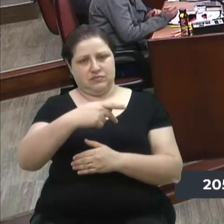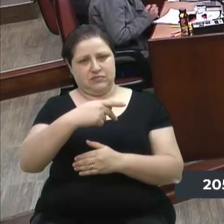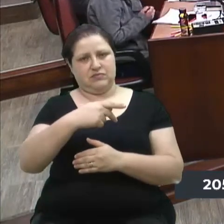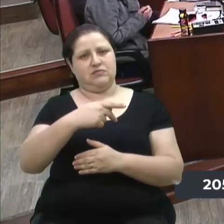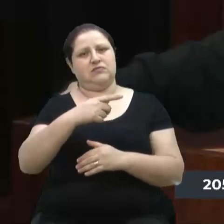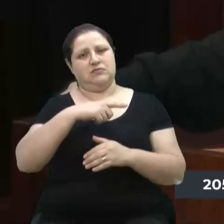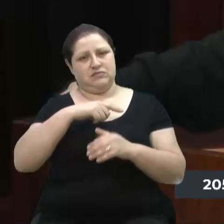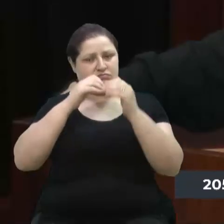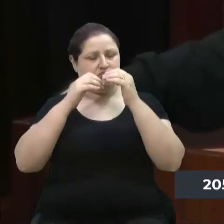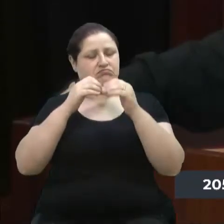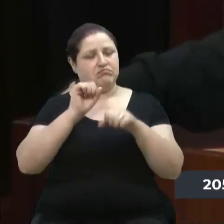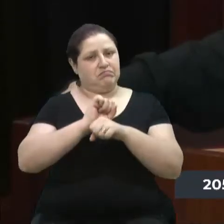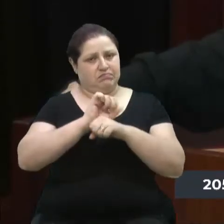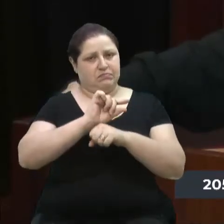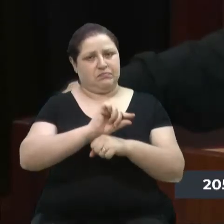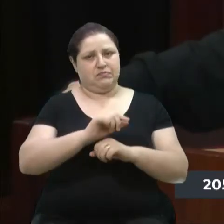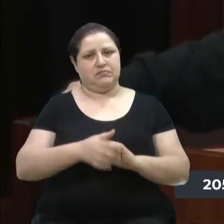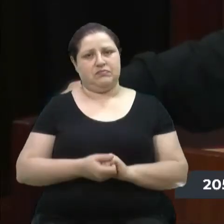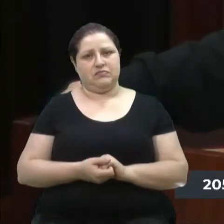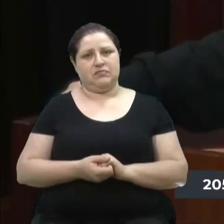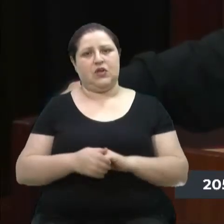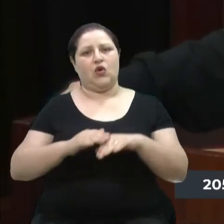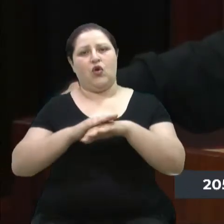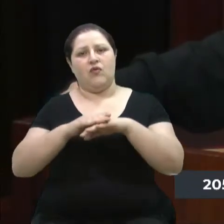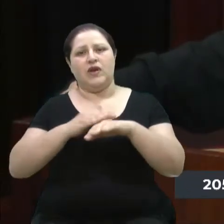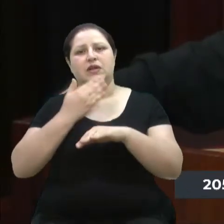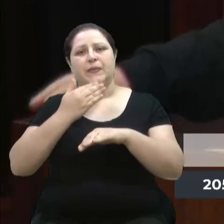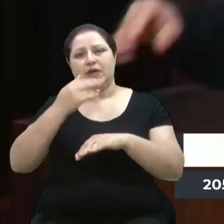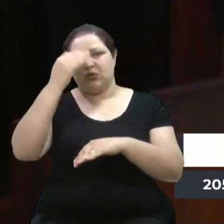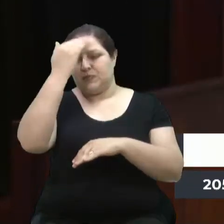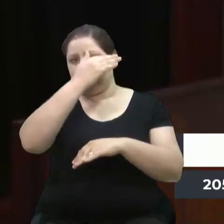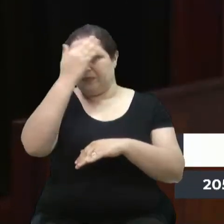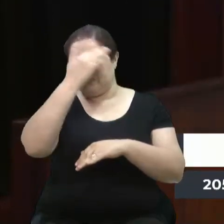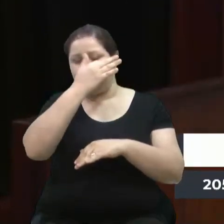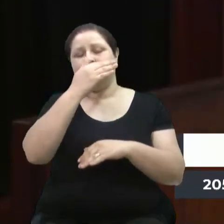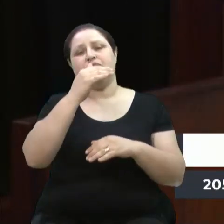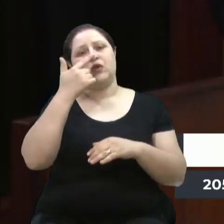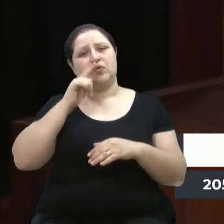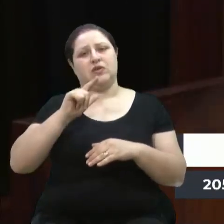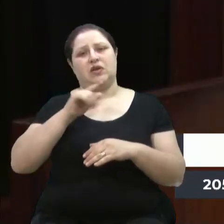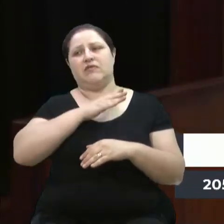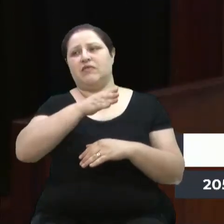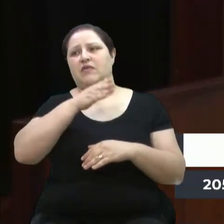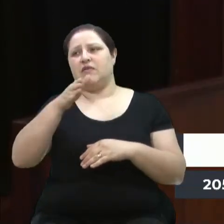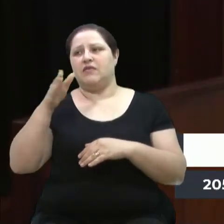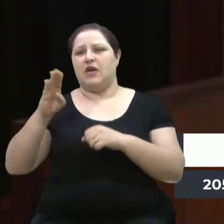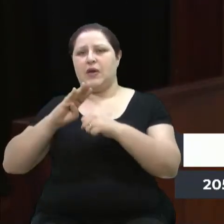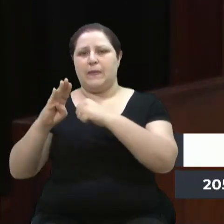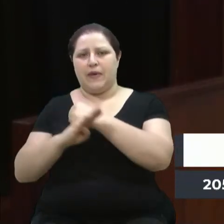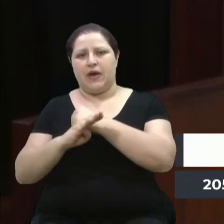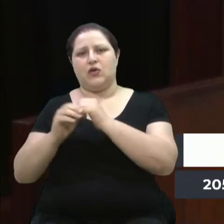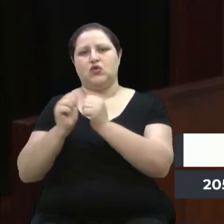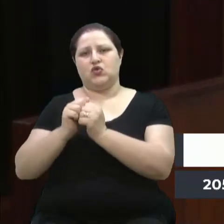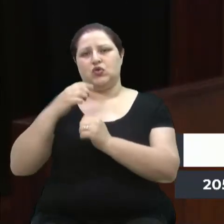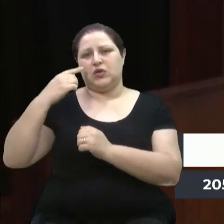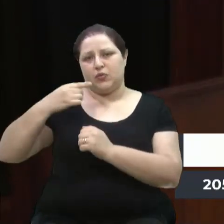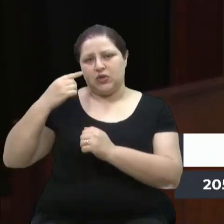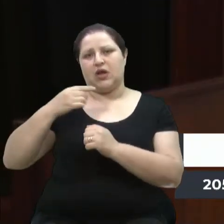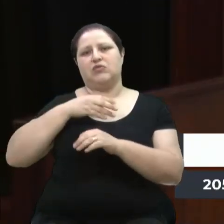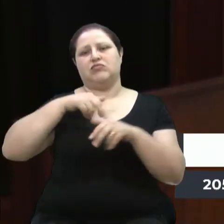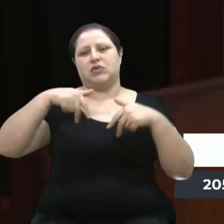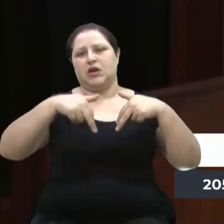o soro para conversar com o prefeito que esteja presente segunda-feira ele consegue caminhar ele consegue andar os bairros aí quando Deputado ele pode vir aqui